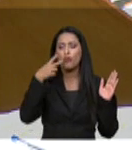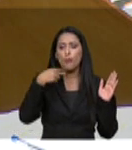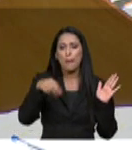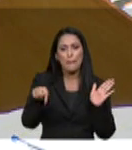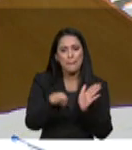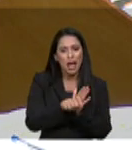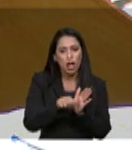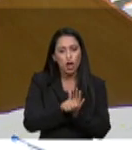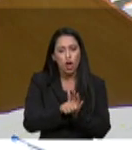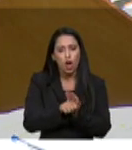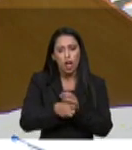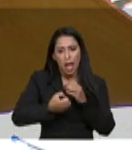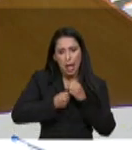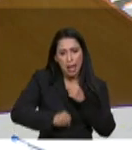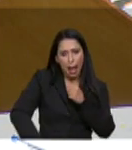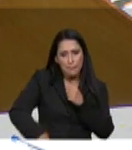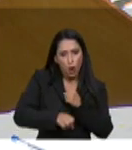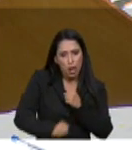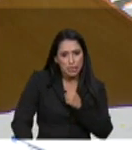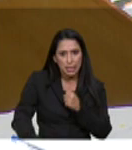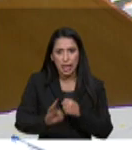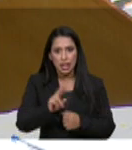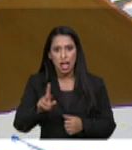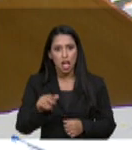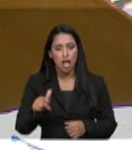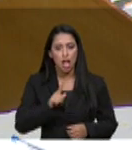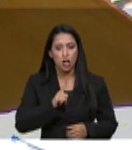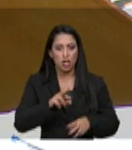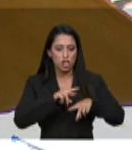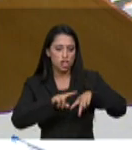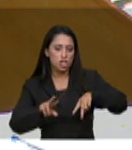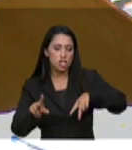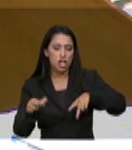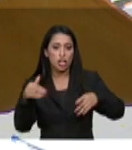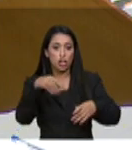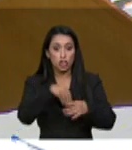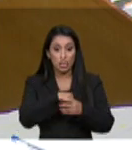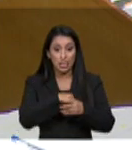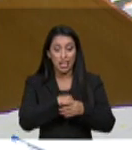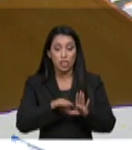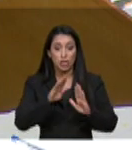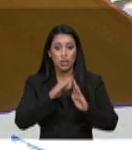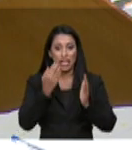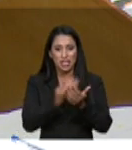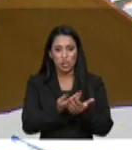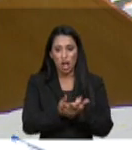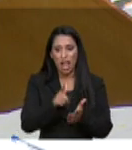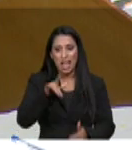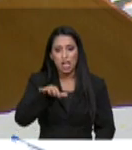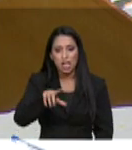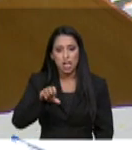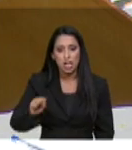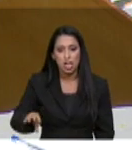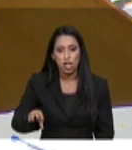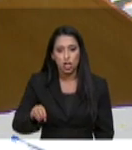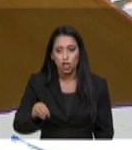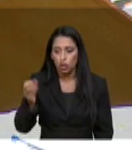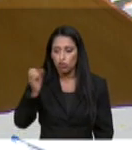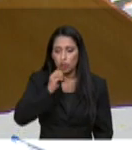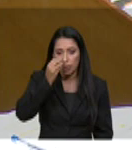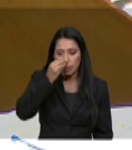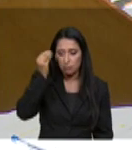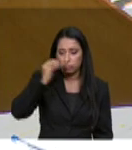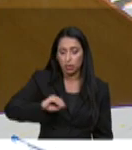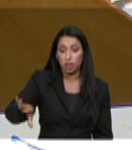abortar não quê que é ideologias nas escolas Não isso aí para mim é lixo orgânico descartável eu tô